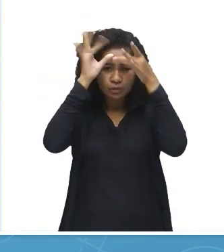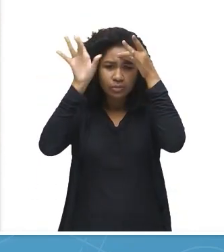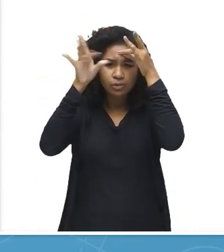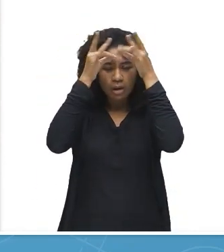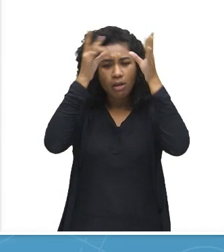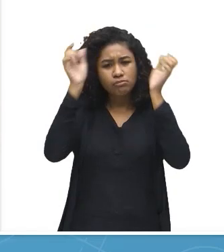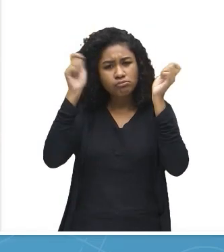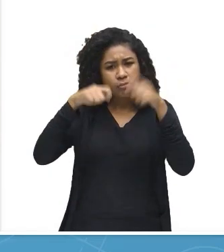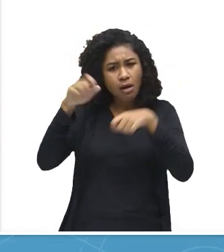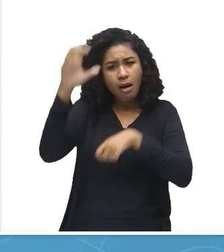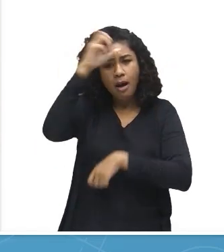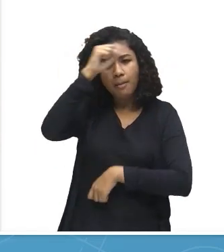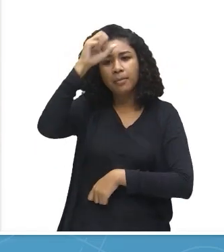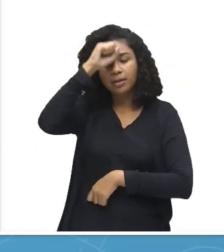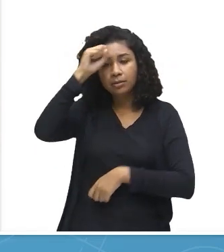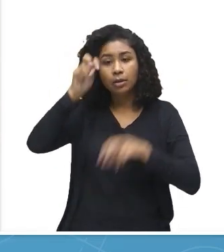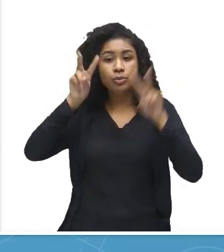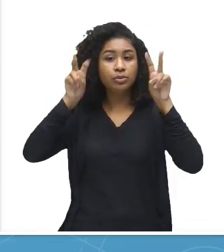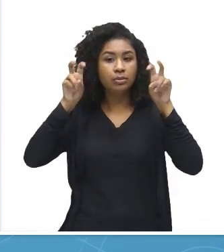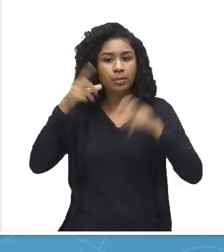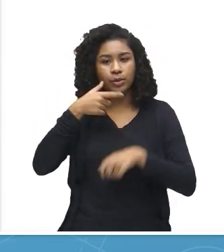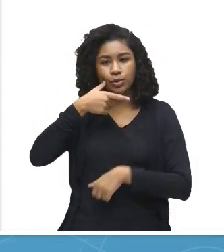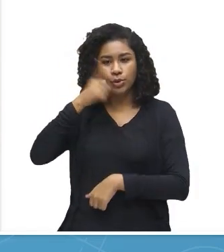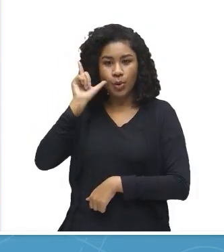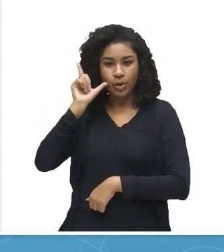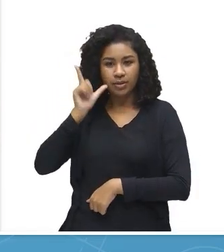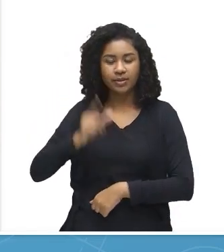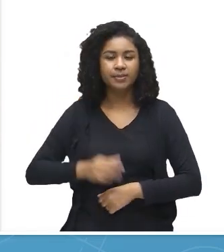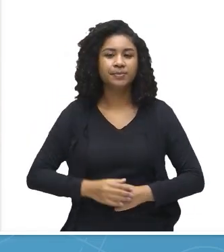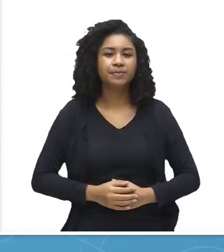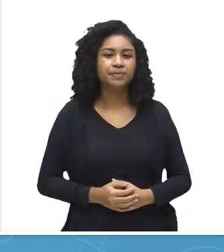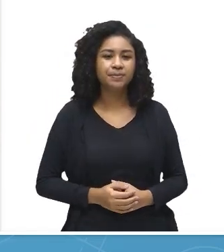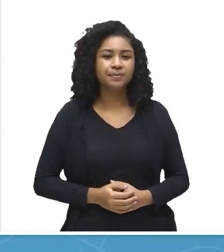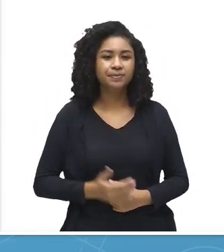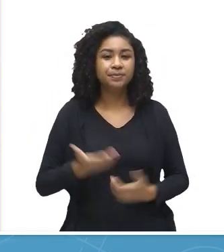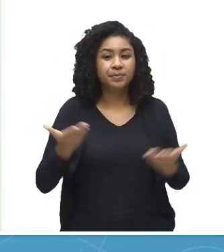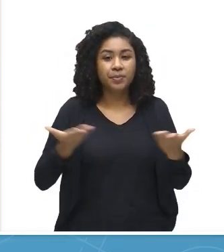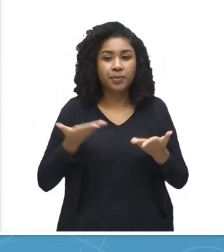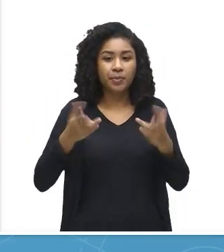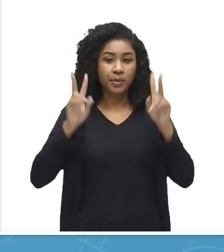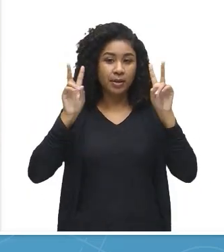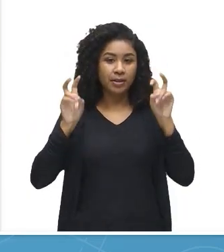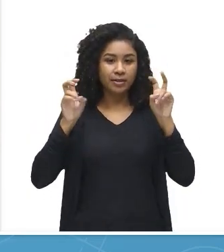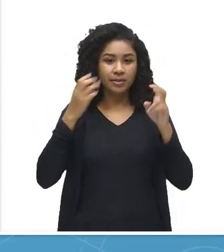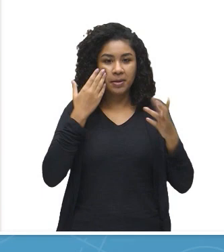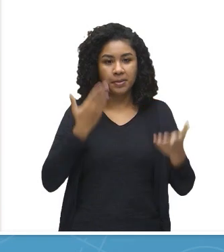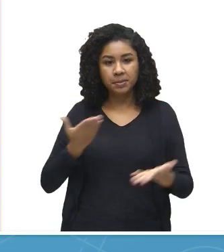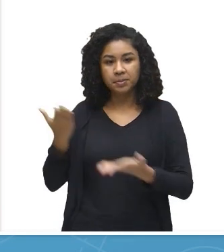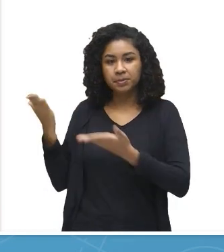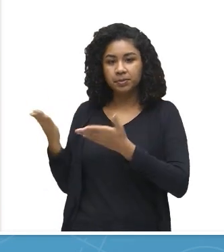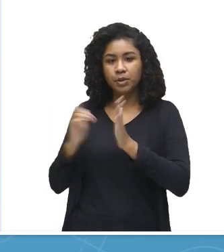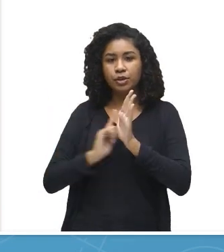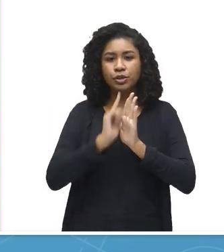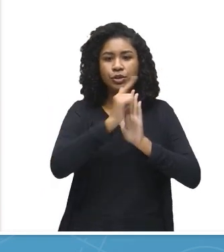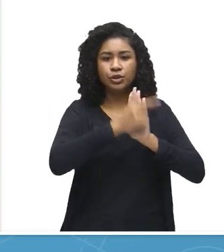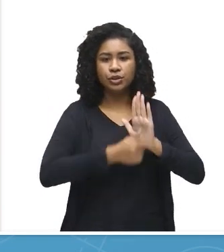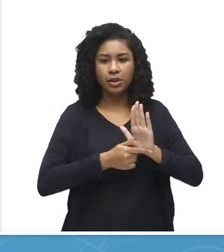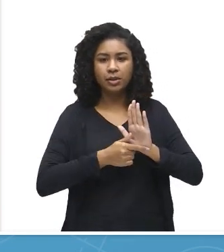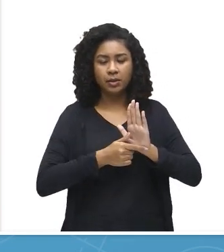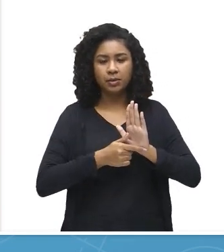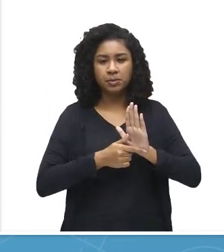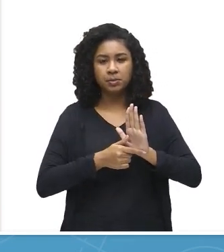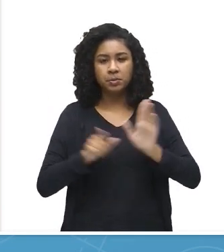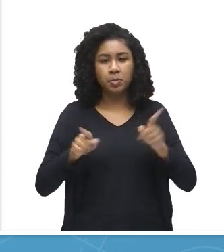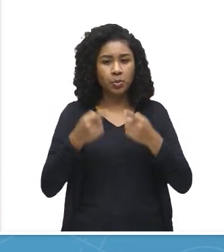nós vimos na nossa aula de ontem. Vamos ver sobre o que é o nosso praticando de hoje? O nosso praticando de hoje é sobre os gêneros